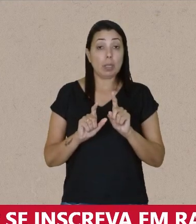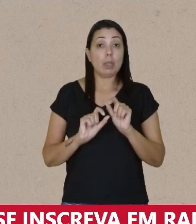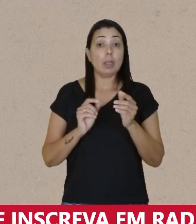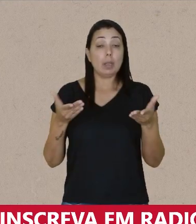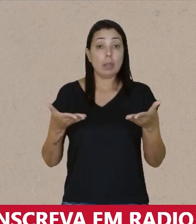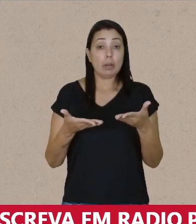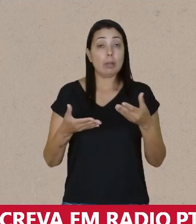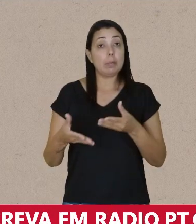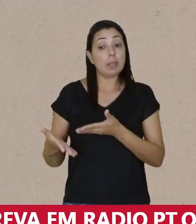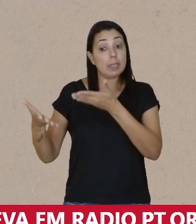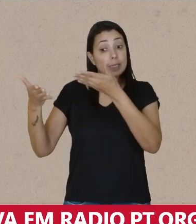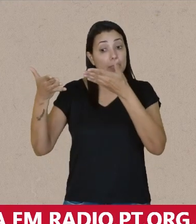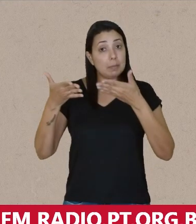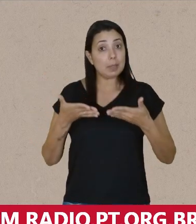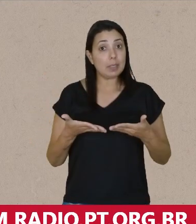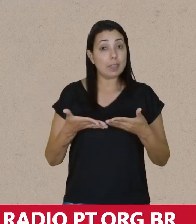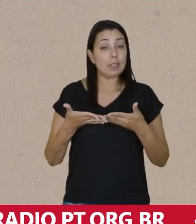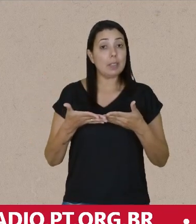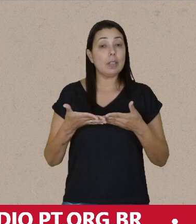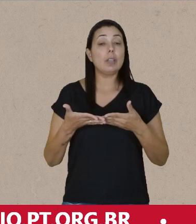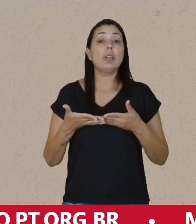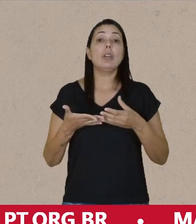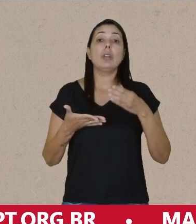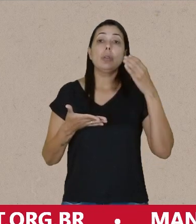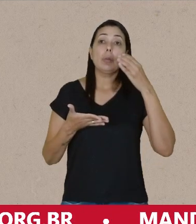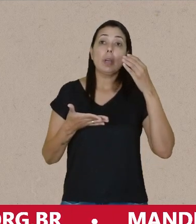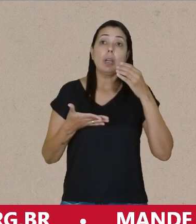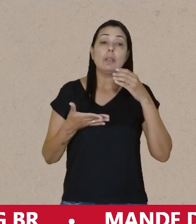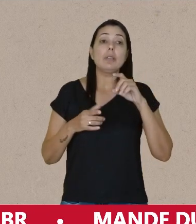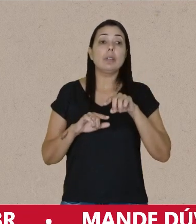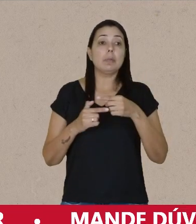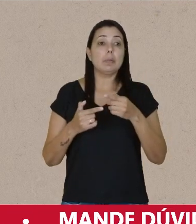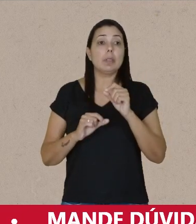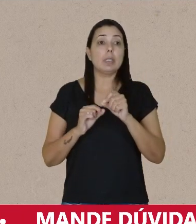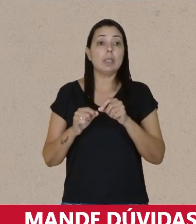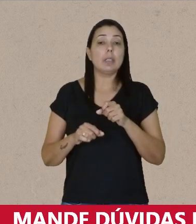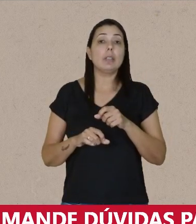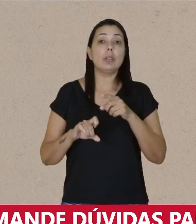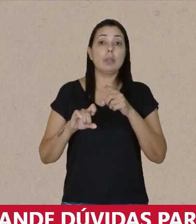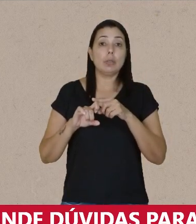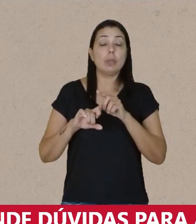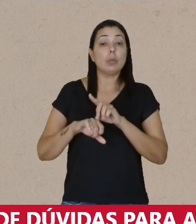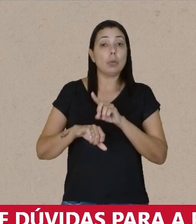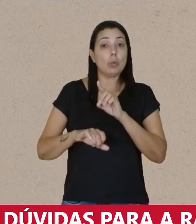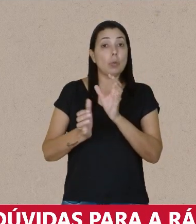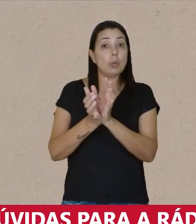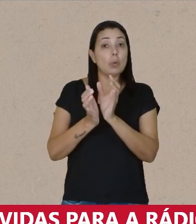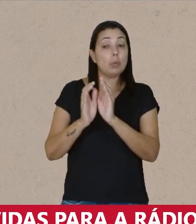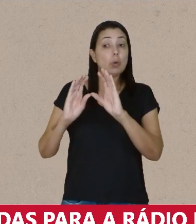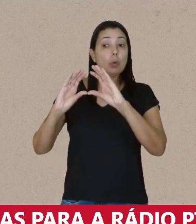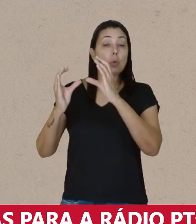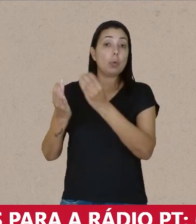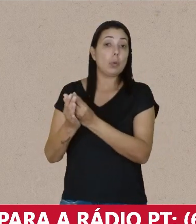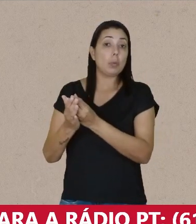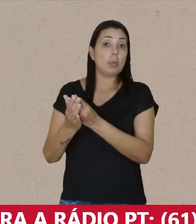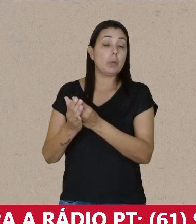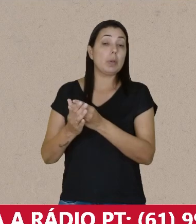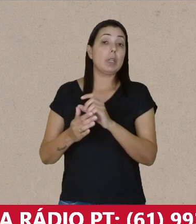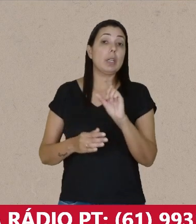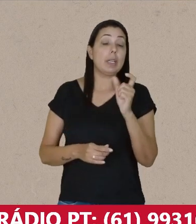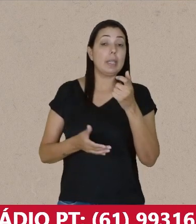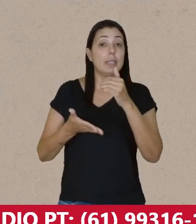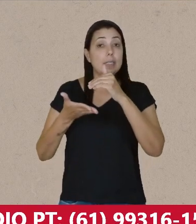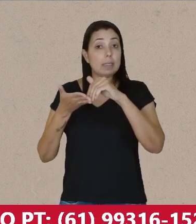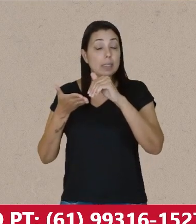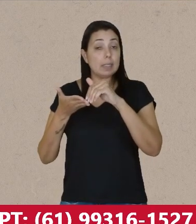nós vamos receber hoje aqui no Jornal Rádio PT a médica sanitarista, aluna do doutorado em saúde coletiva na Unifesp, ex-secretária